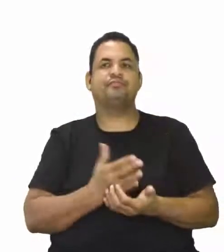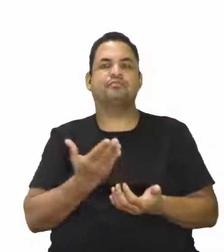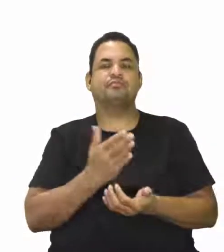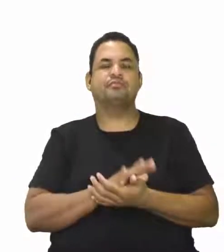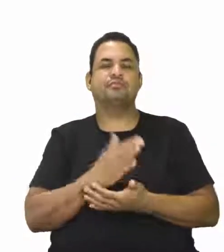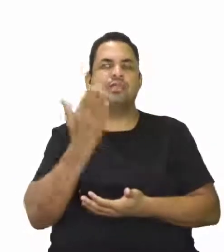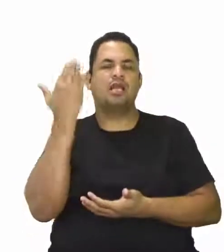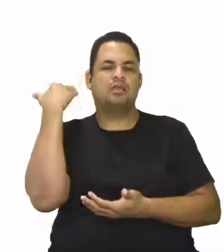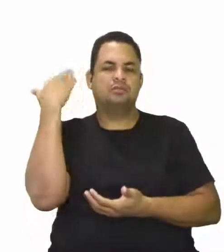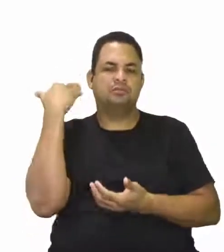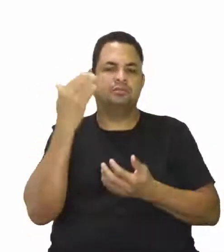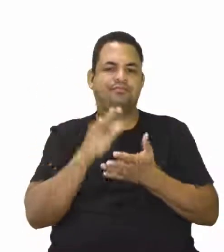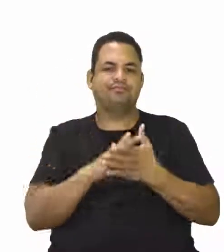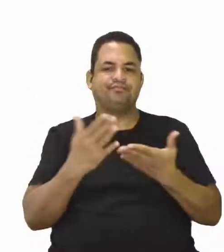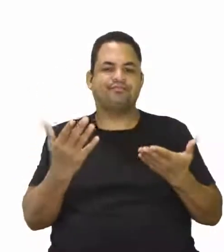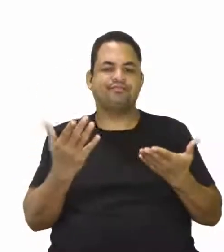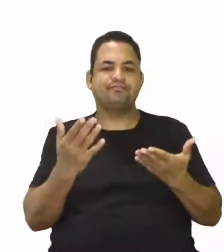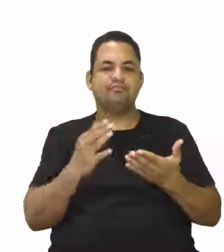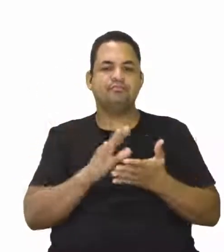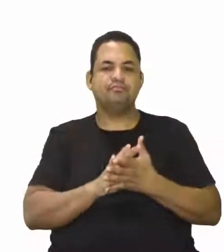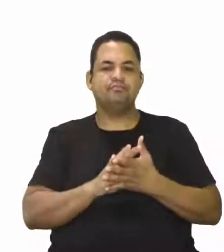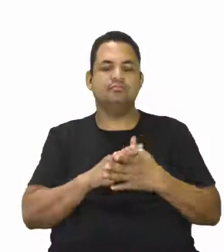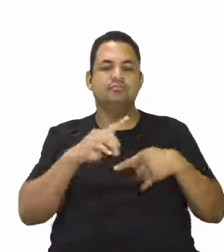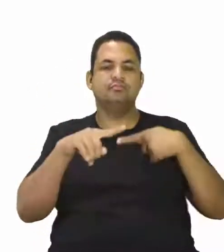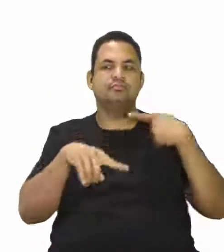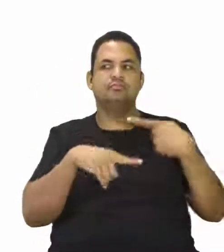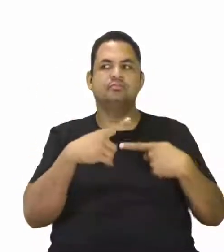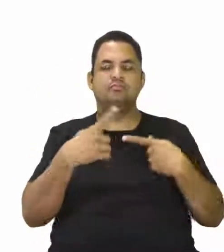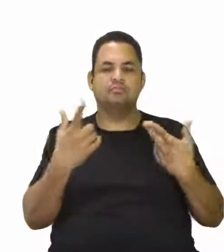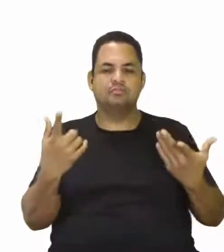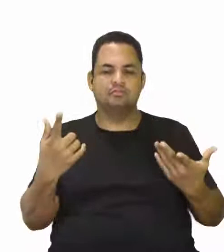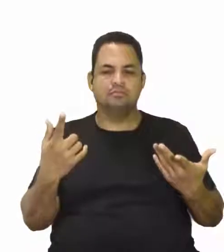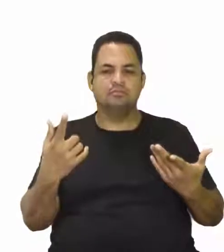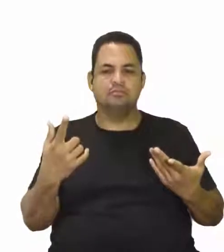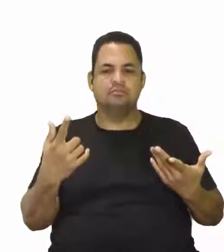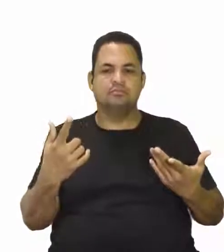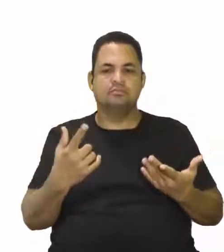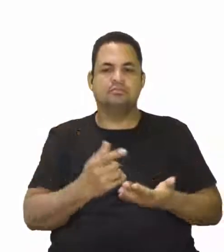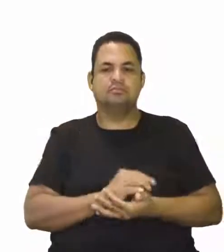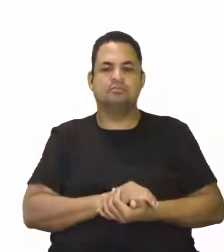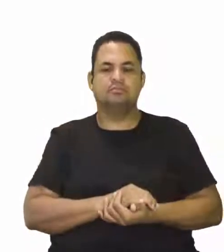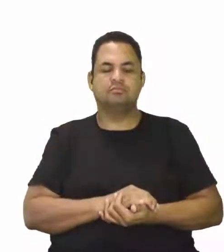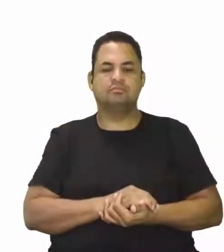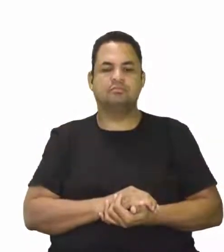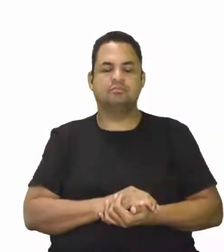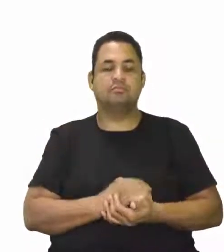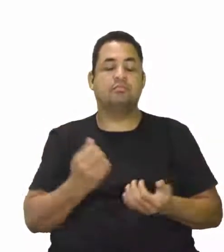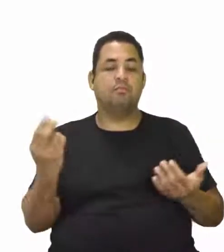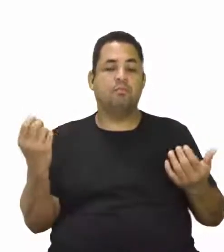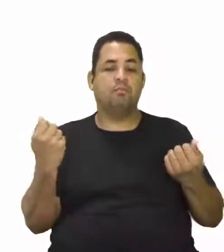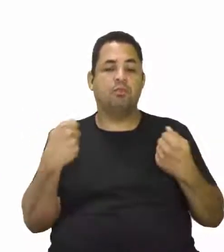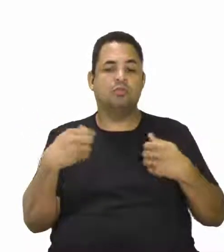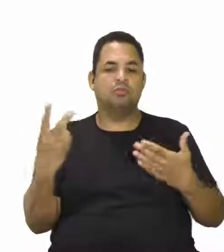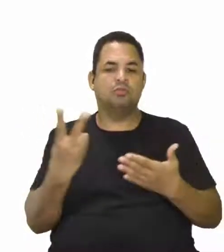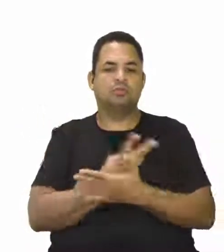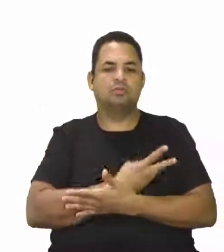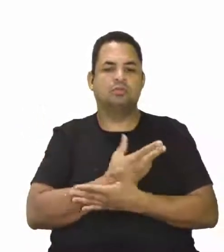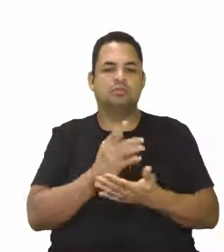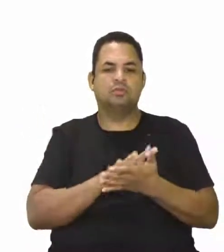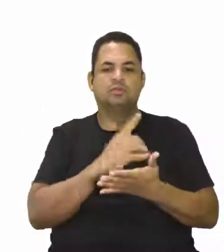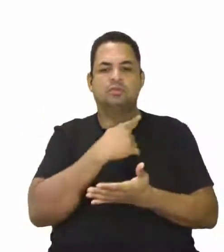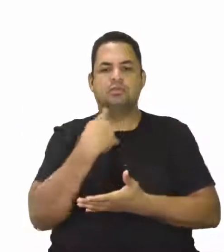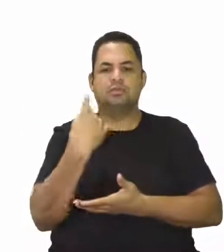outro momento e que com o tempo, infelizmente, é algo que a gente pode ver que pode acontecer, infelizmente, com o